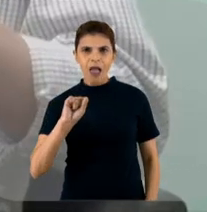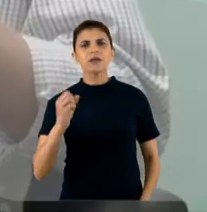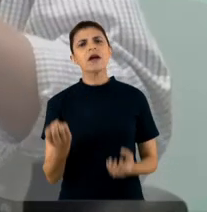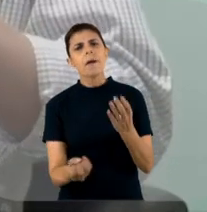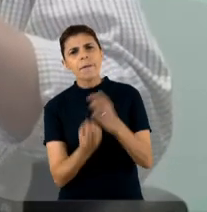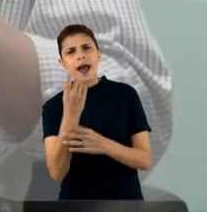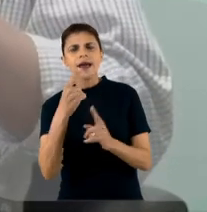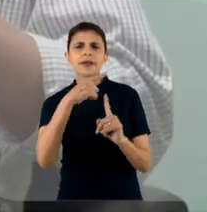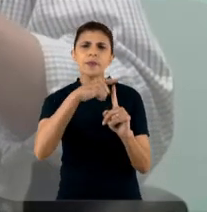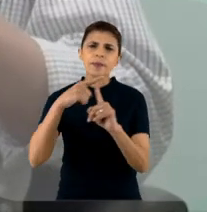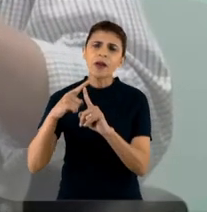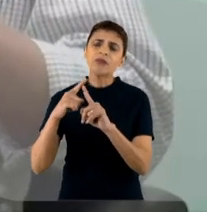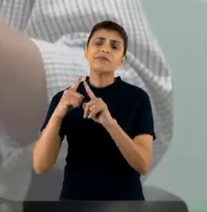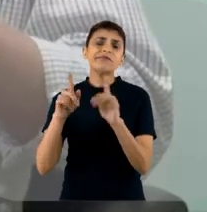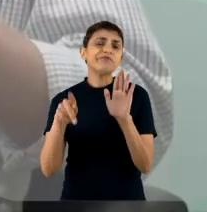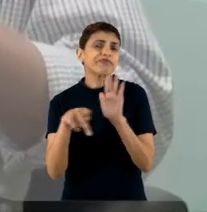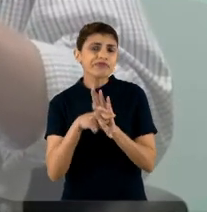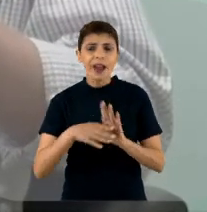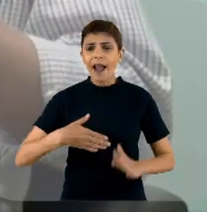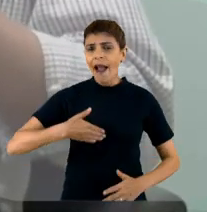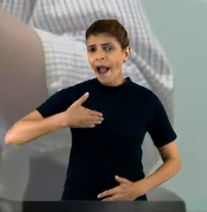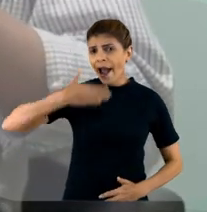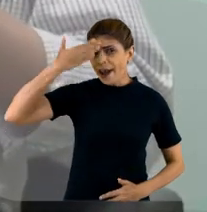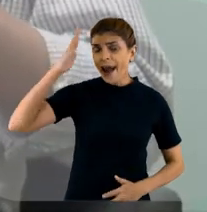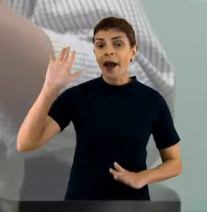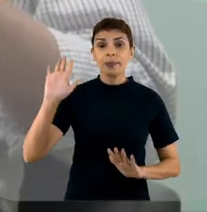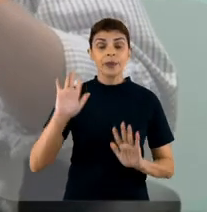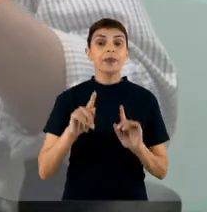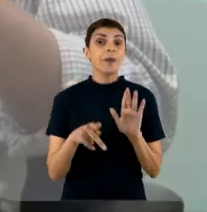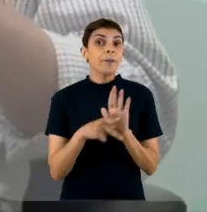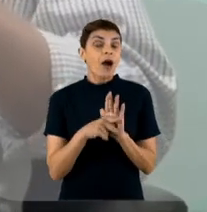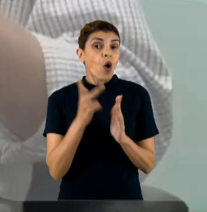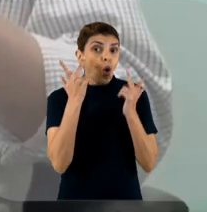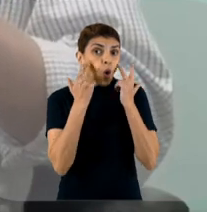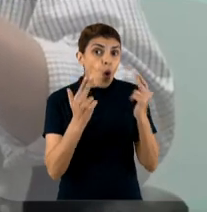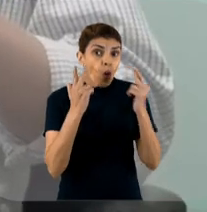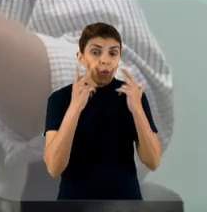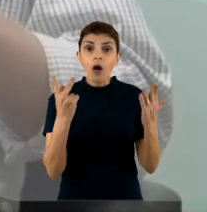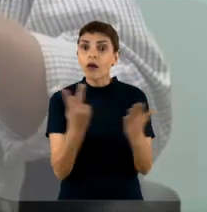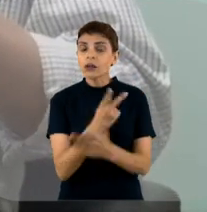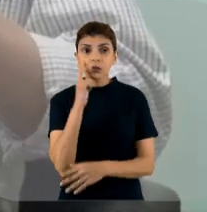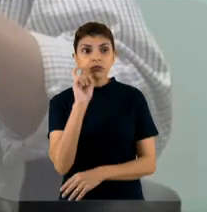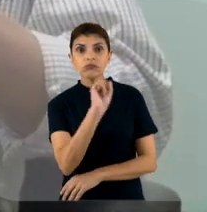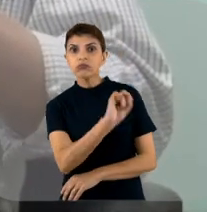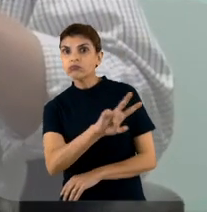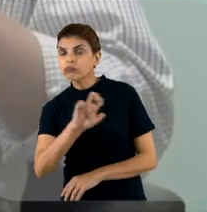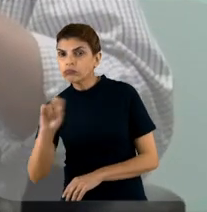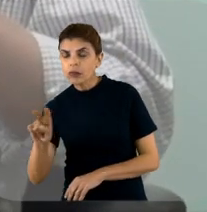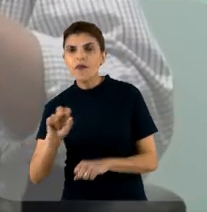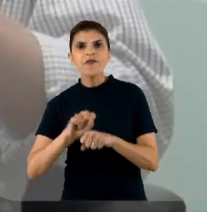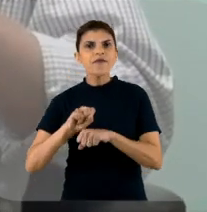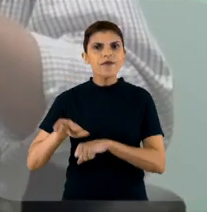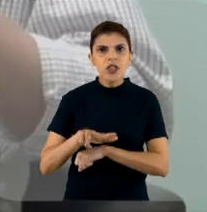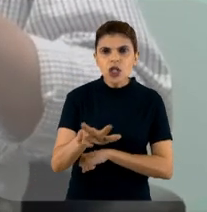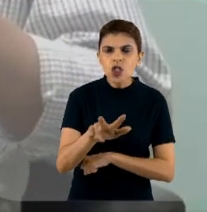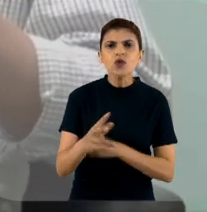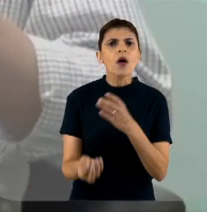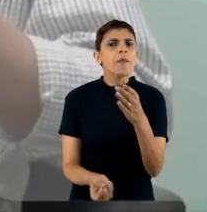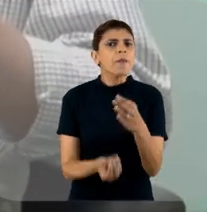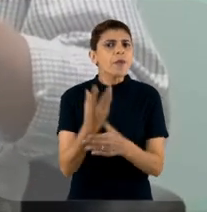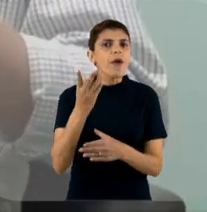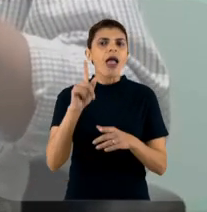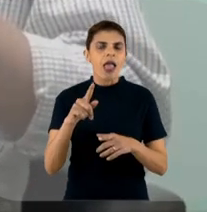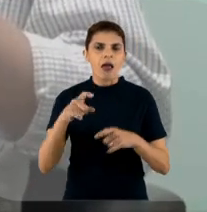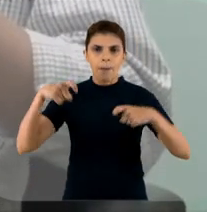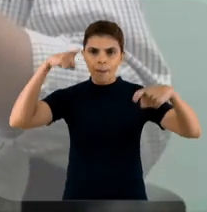aqui ali em alguns casos também restrito ali na península arábica o que esses casos têm em comum esses casos t em comum o fato de que esse vírus aparentemente